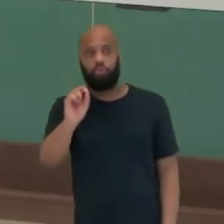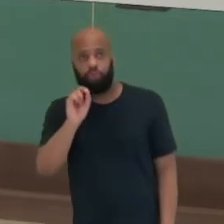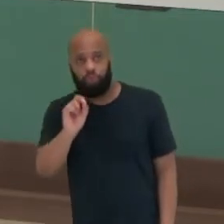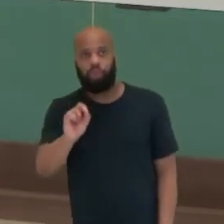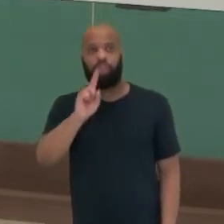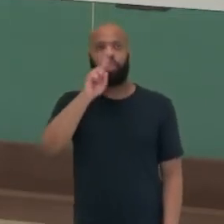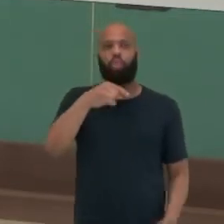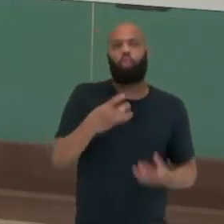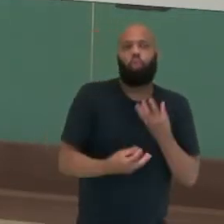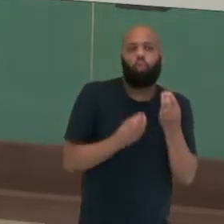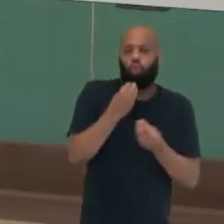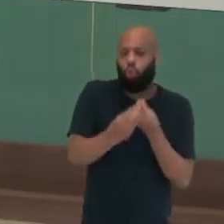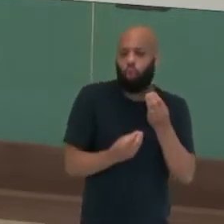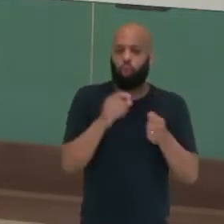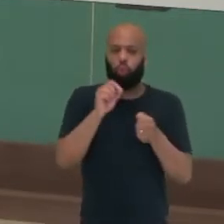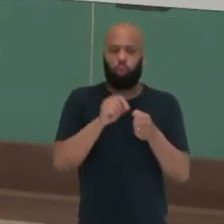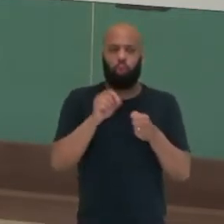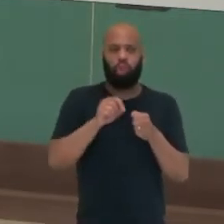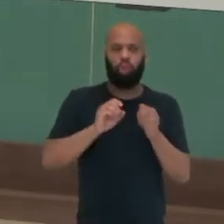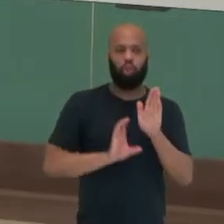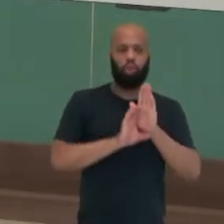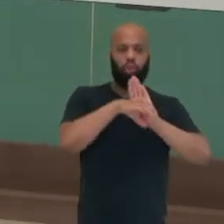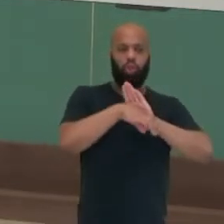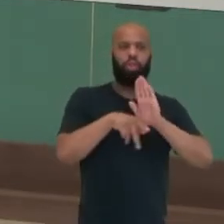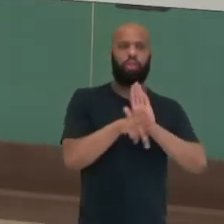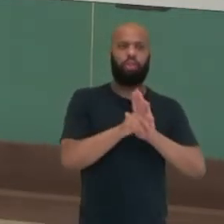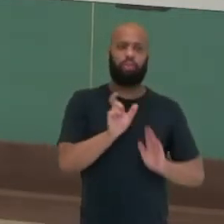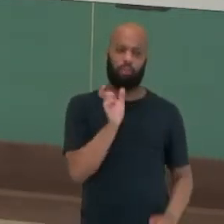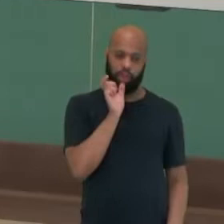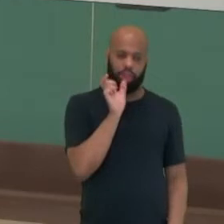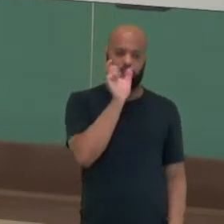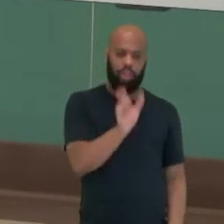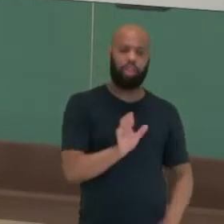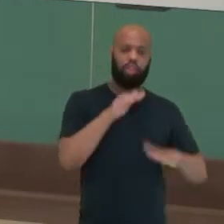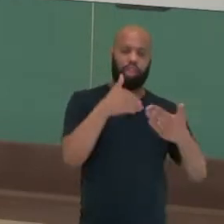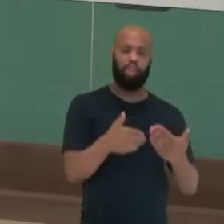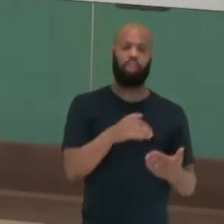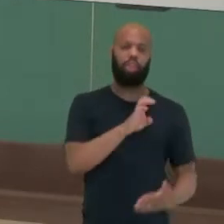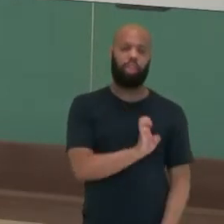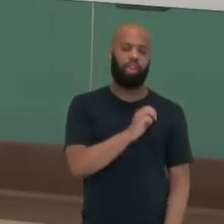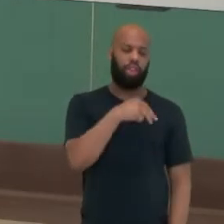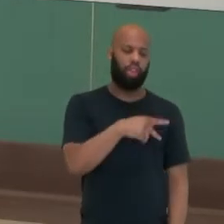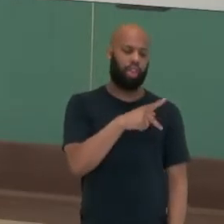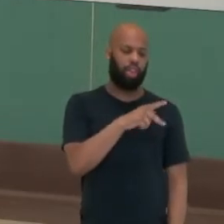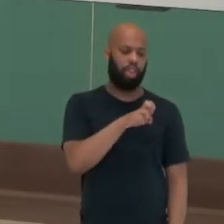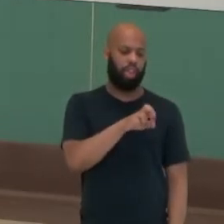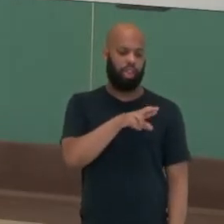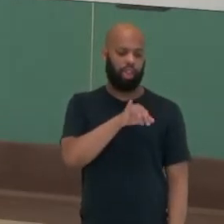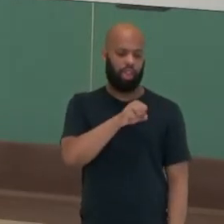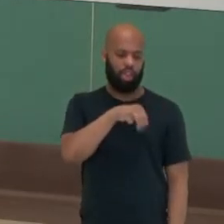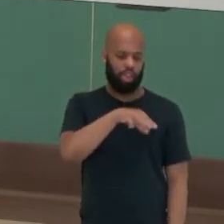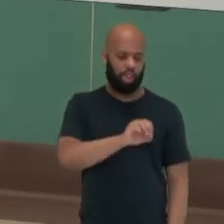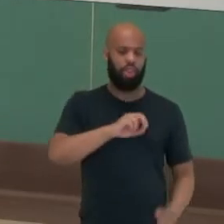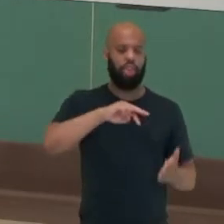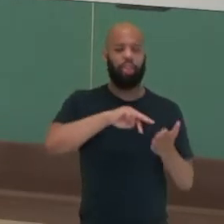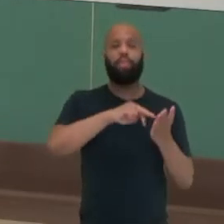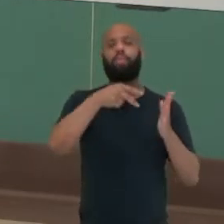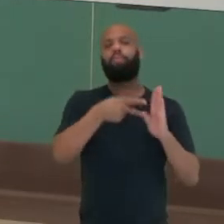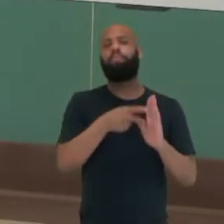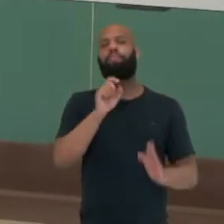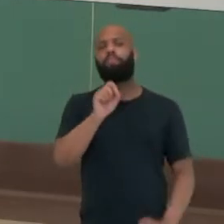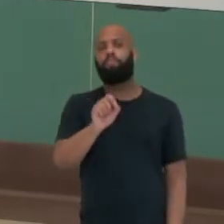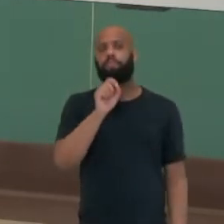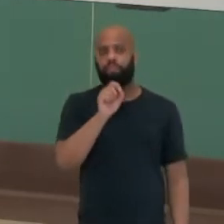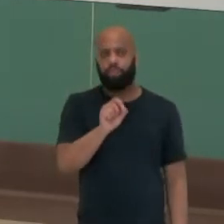na construção desse conceito, dessa palavra, empirismo vem de empiria. Empiria